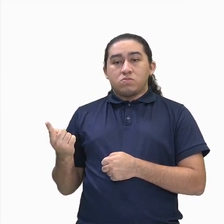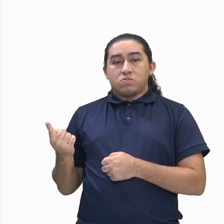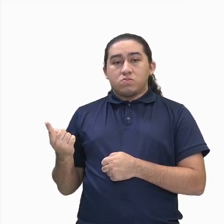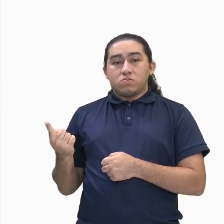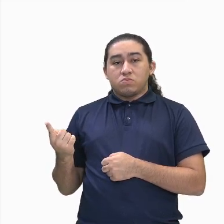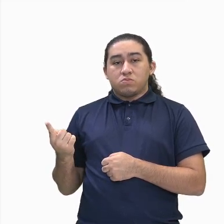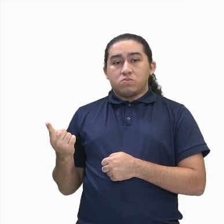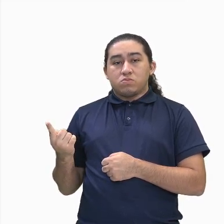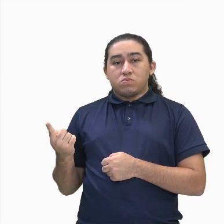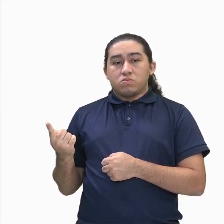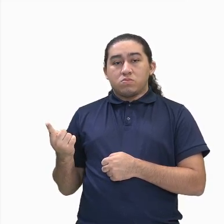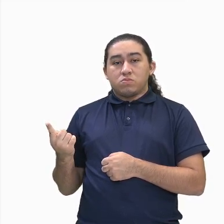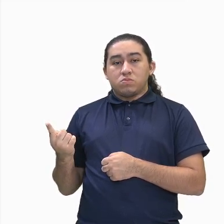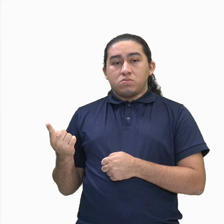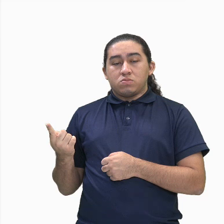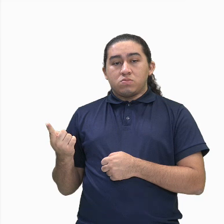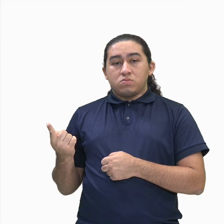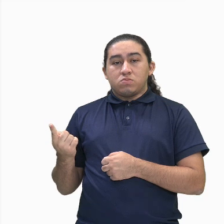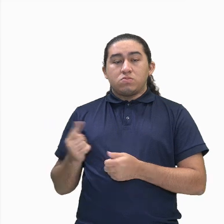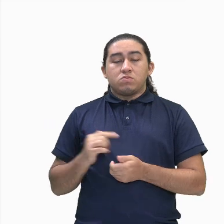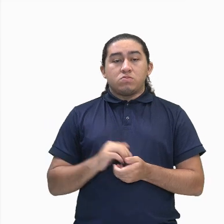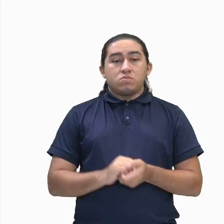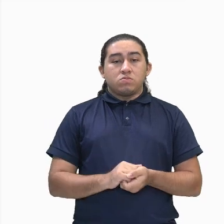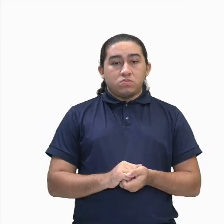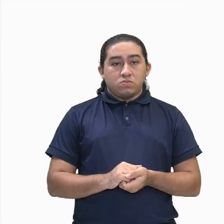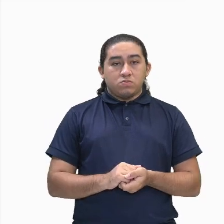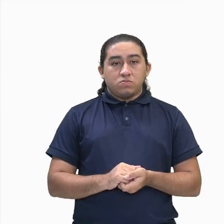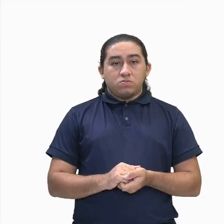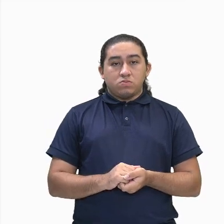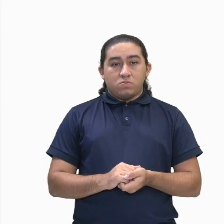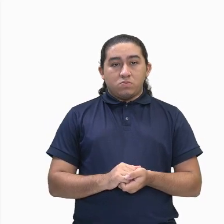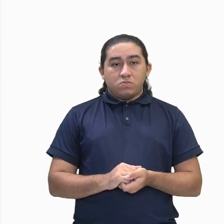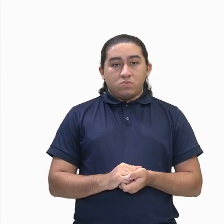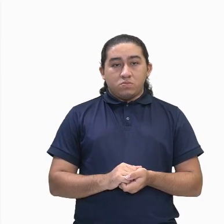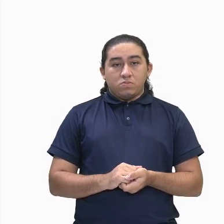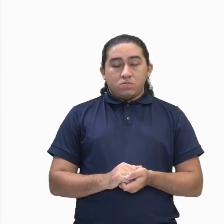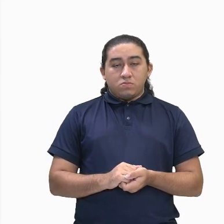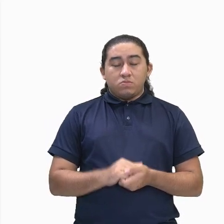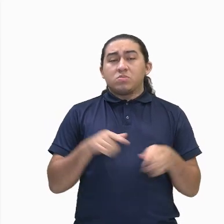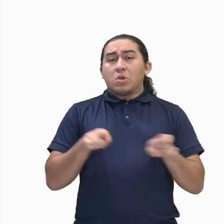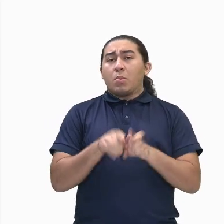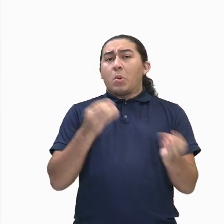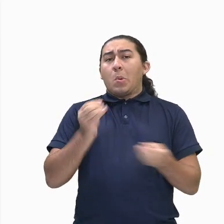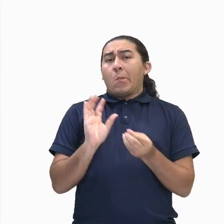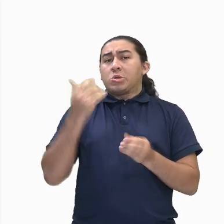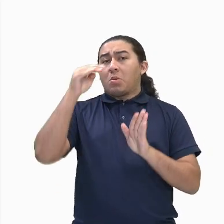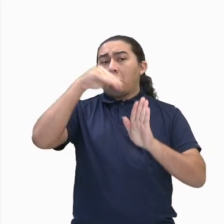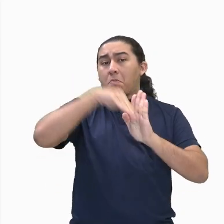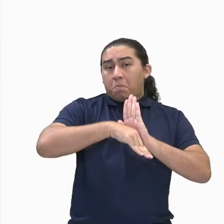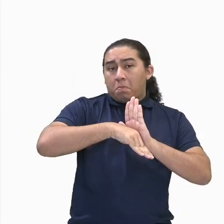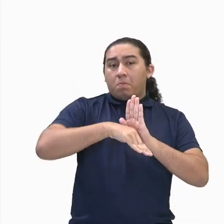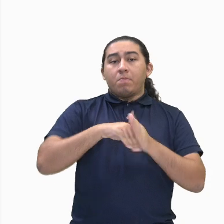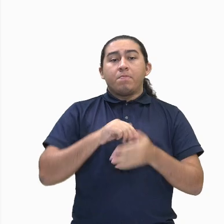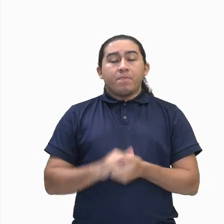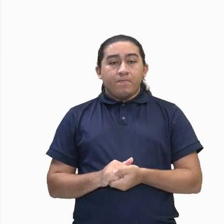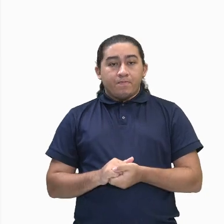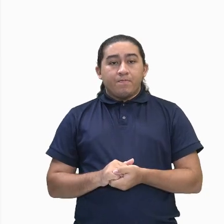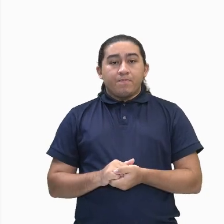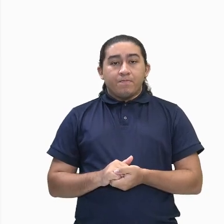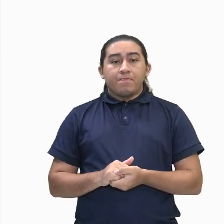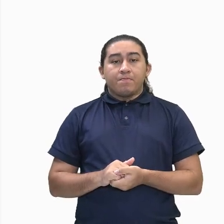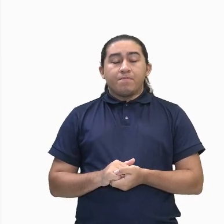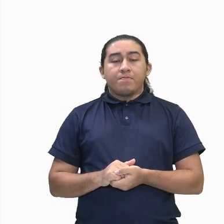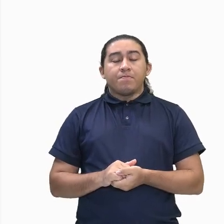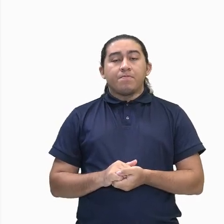e africanas, ok? E o declínio desse povo, como aconteceu? O declínio de